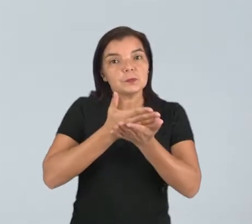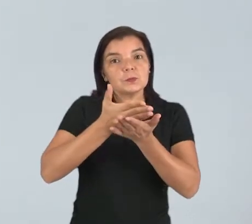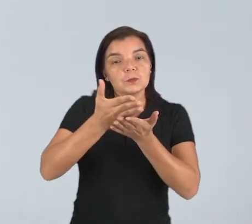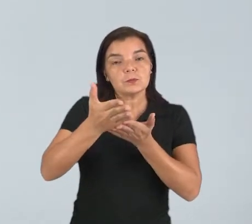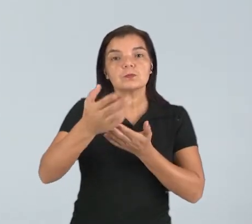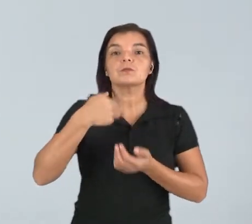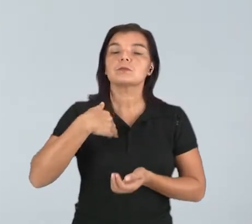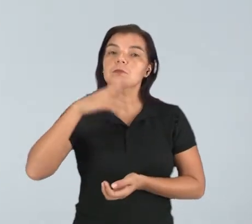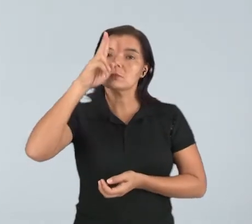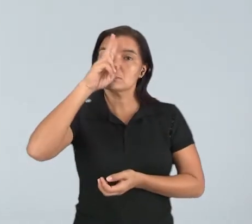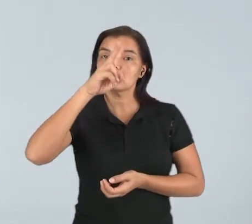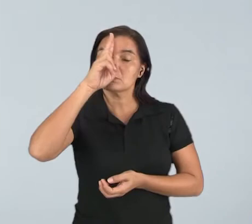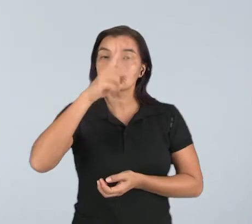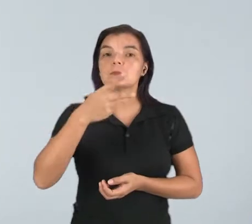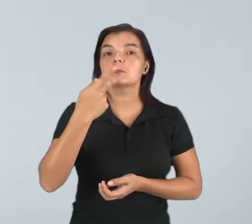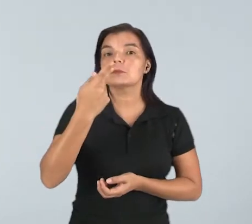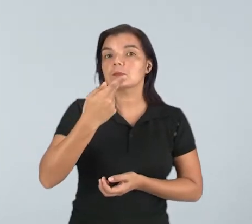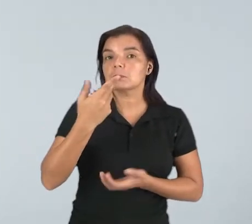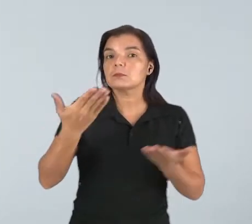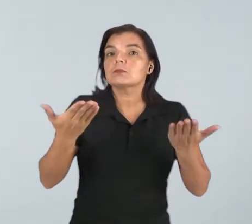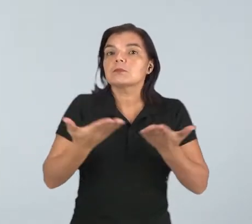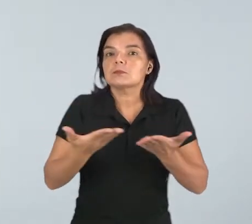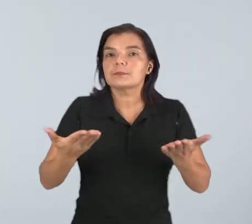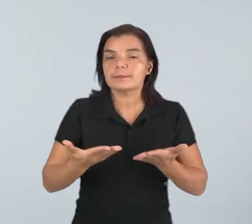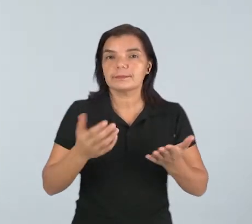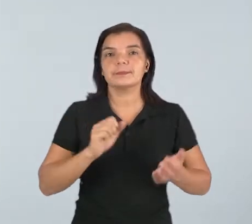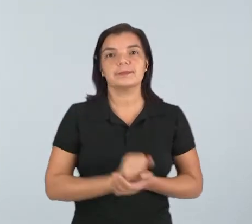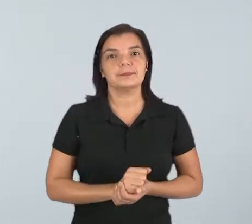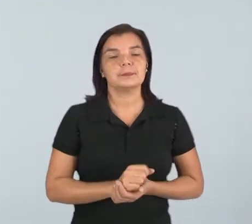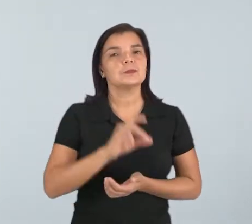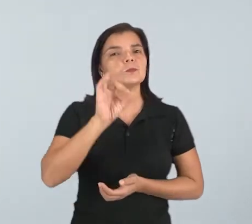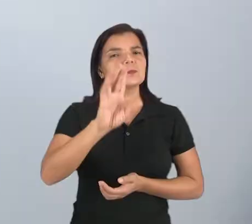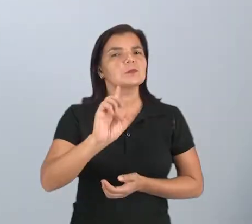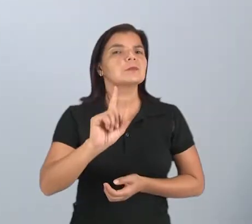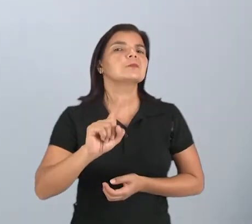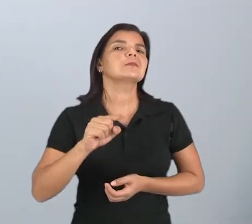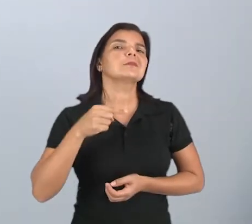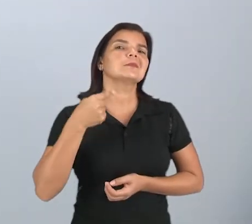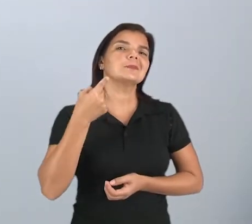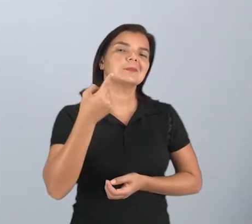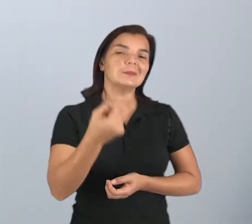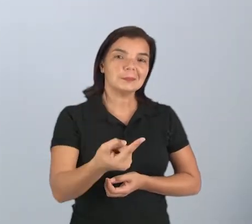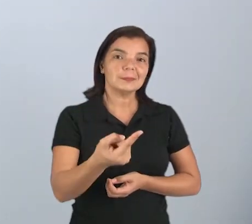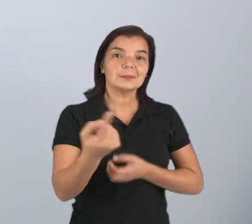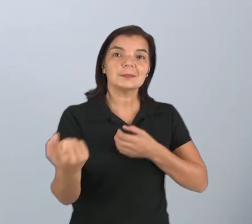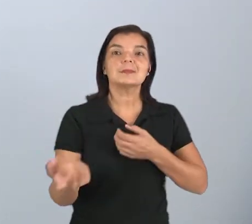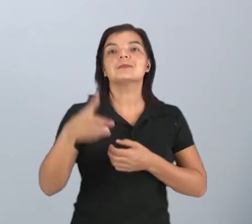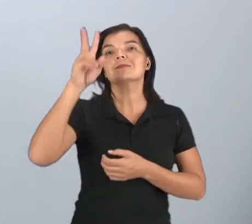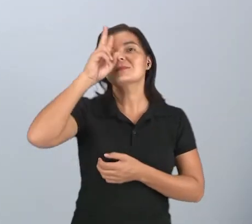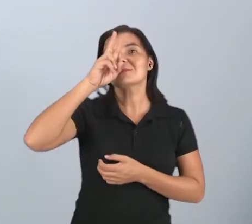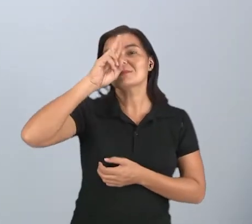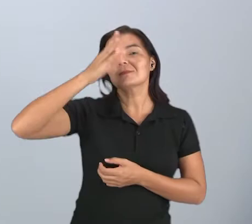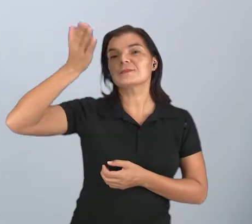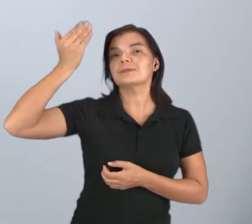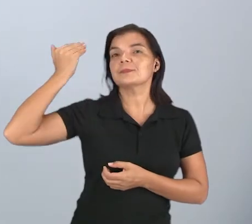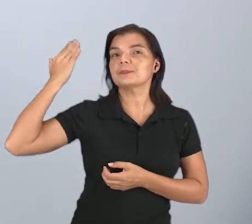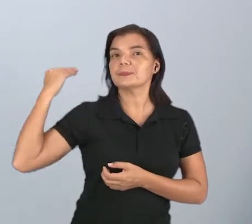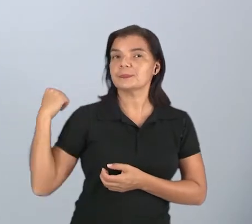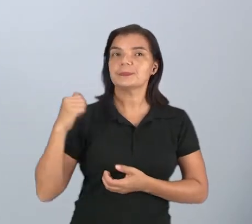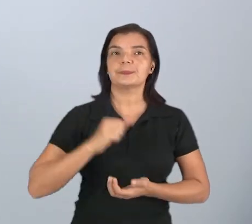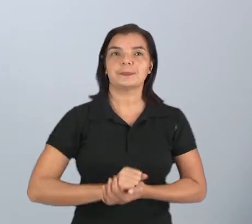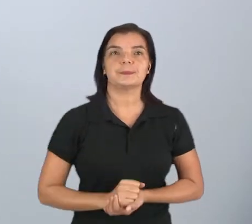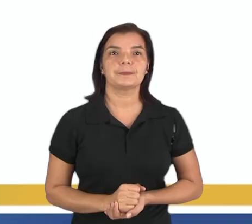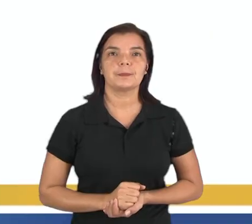iniciar a minha memória falando do presente e só depois eu vou retomar aí o